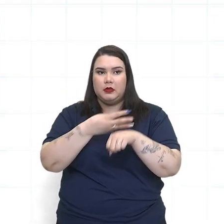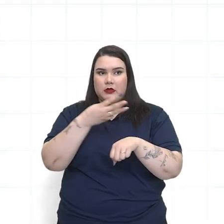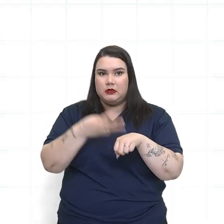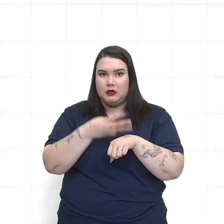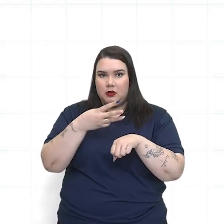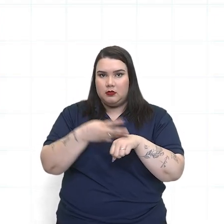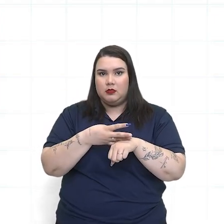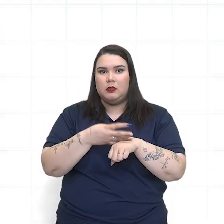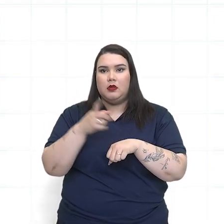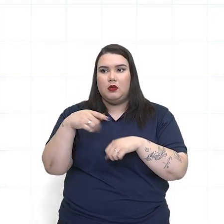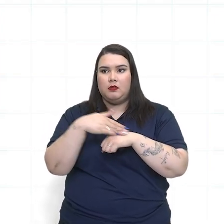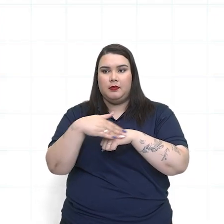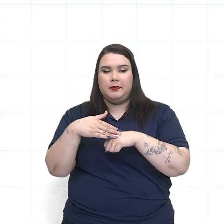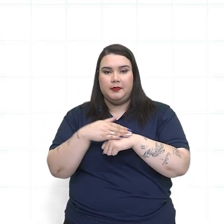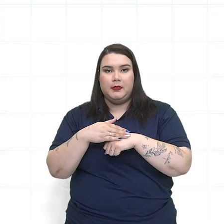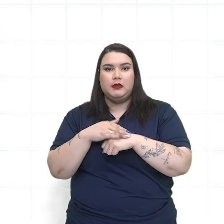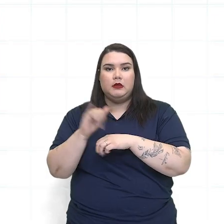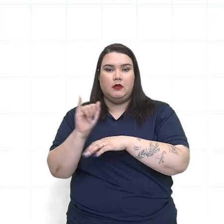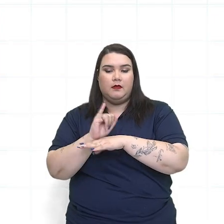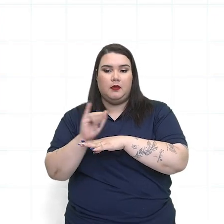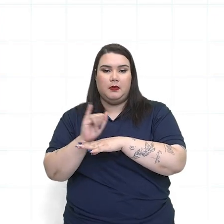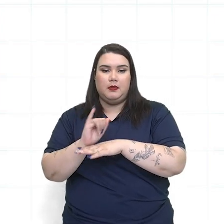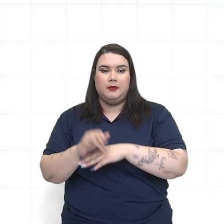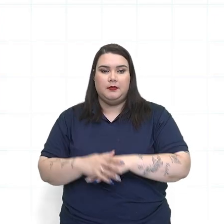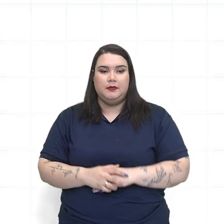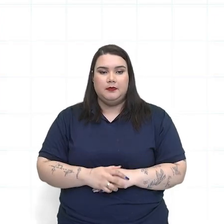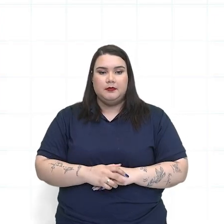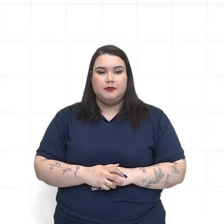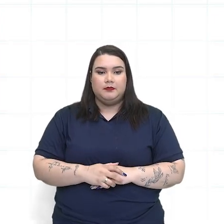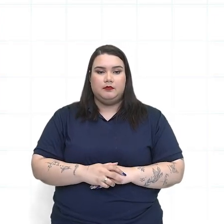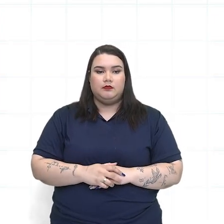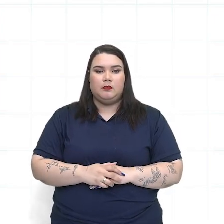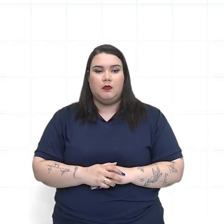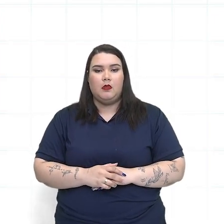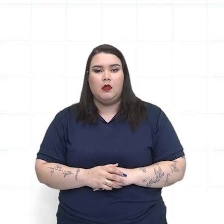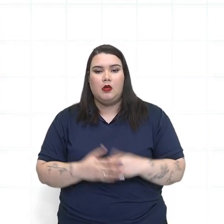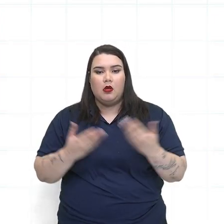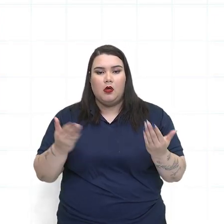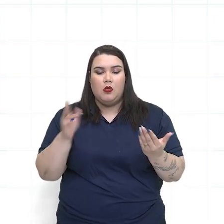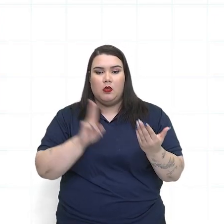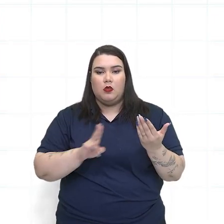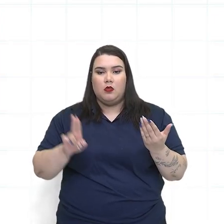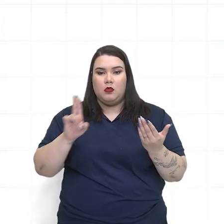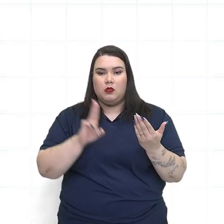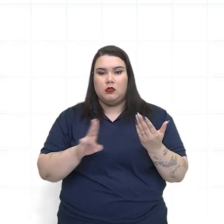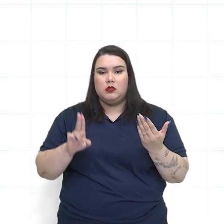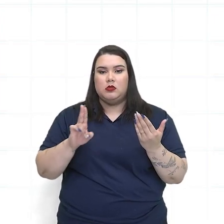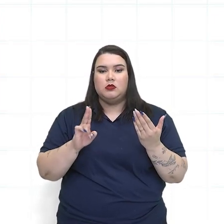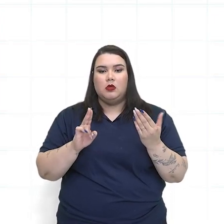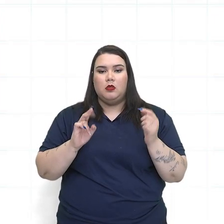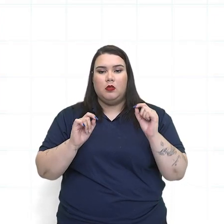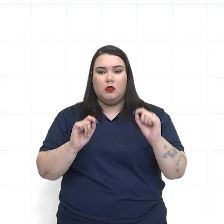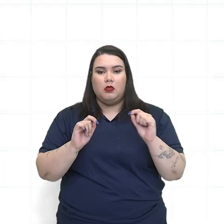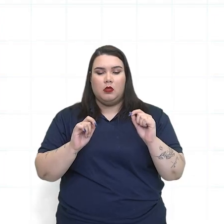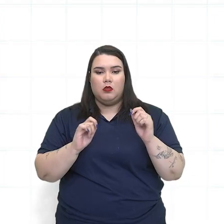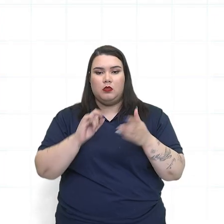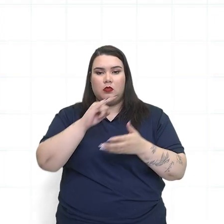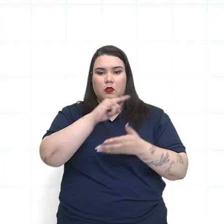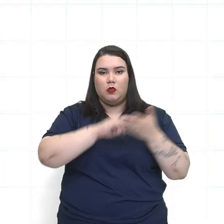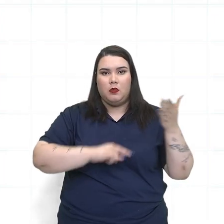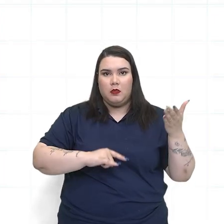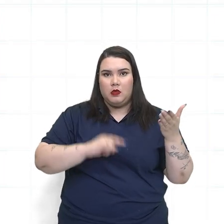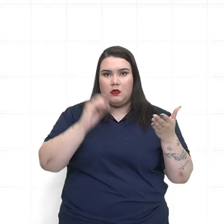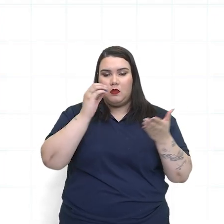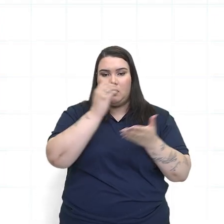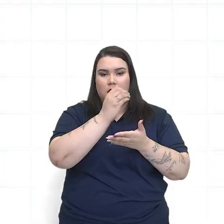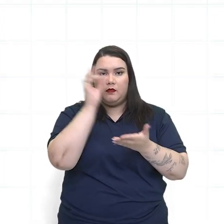WhatsApp são conversas informais. Ela é usada em situações formais, em documentos